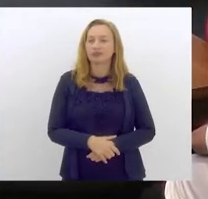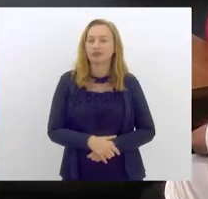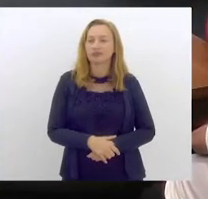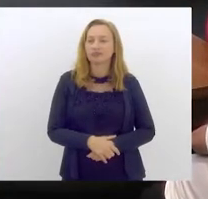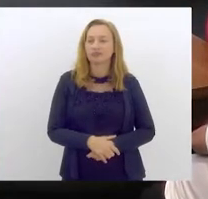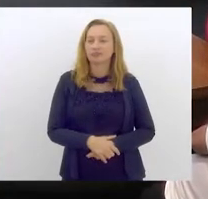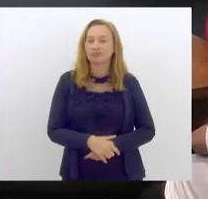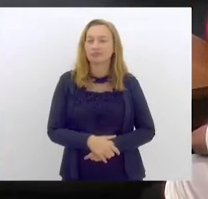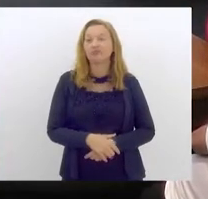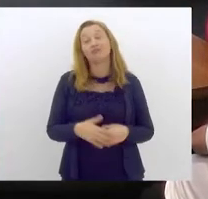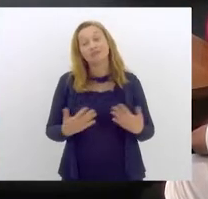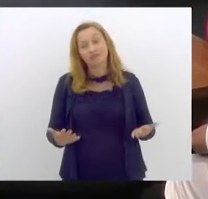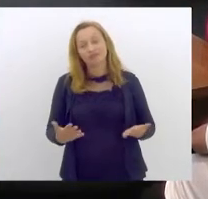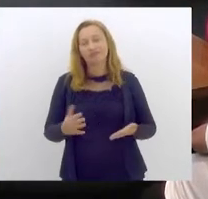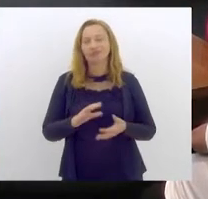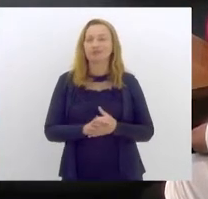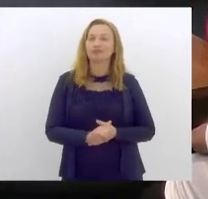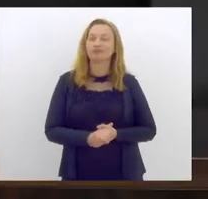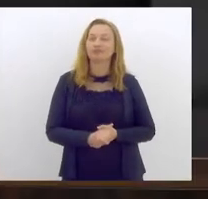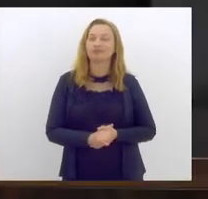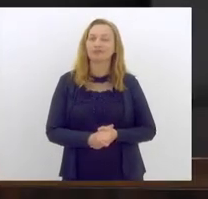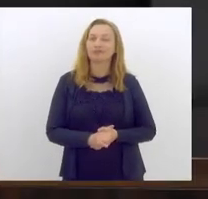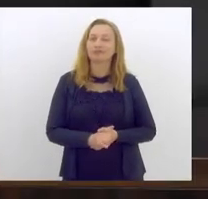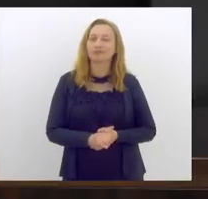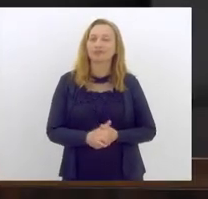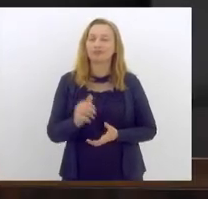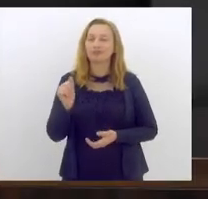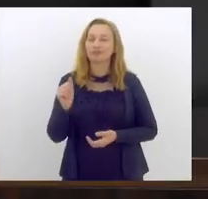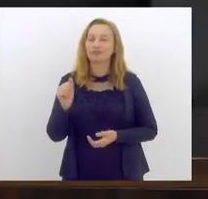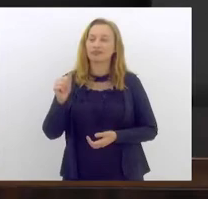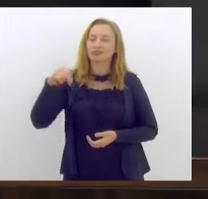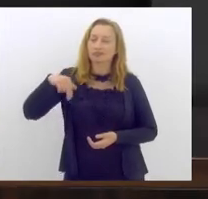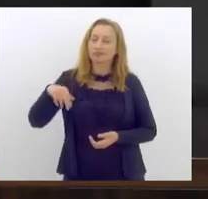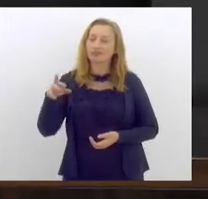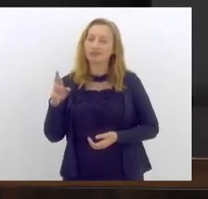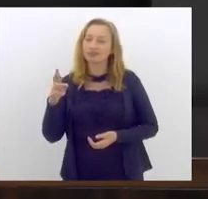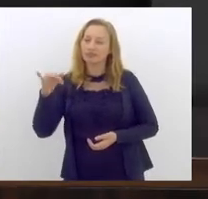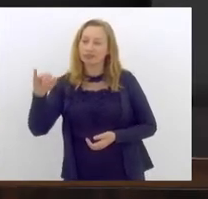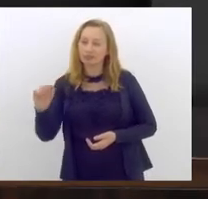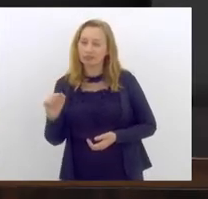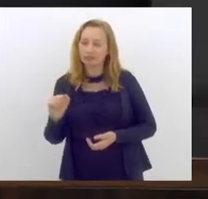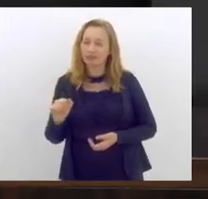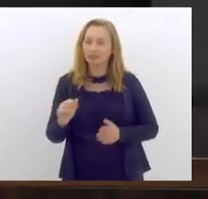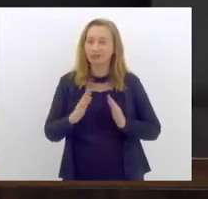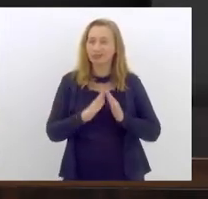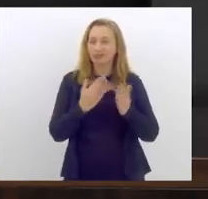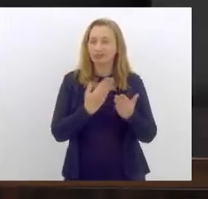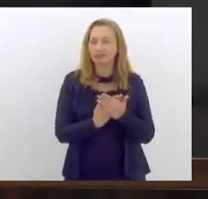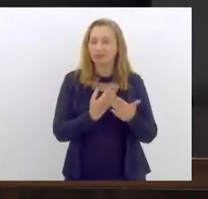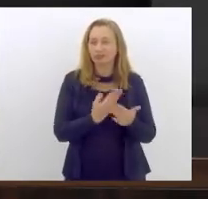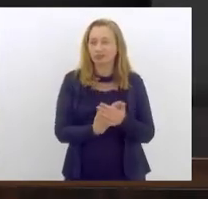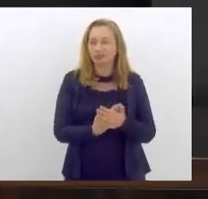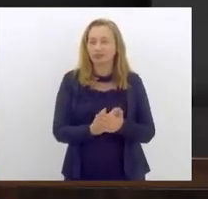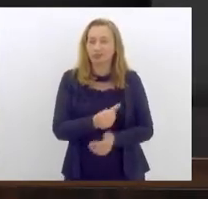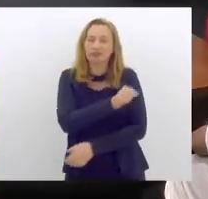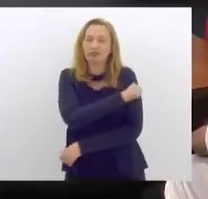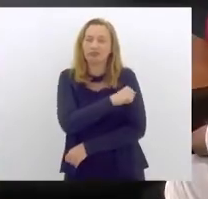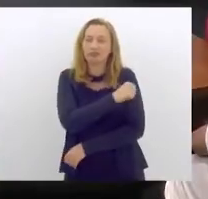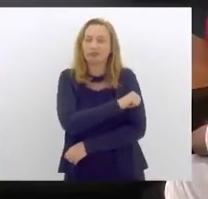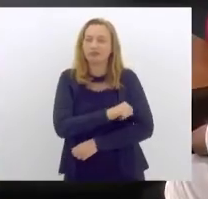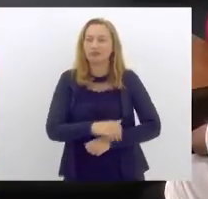então passar a palavra para Andréia Santana enfermeira da Escola de Enfermagem Alfredo Pinto